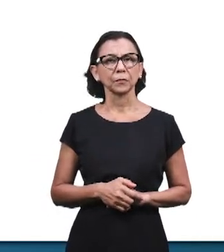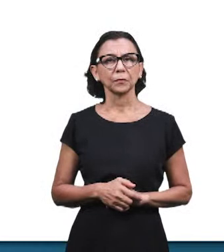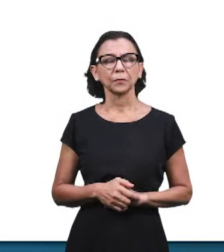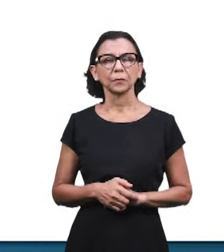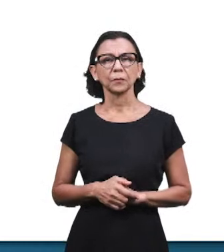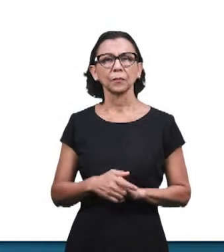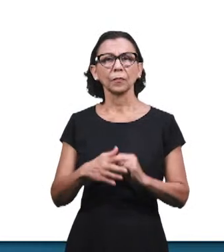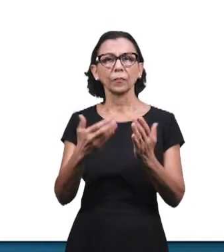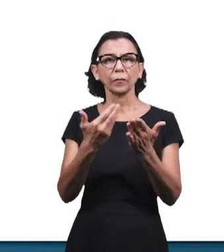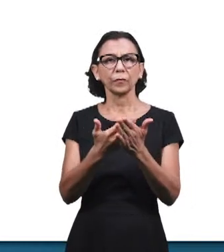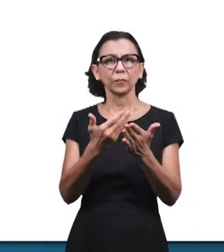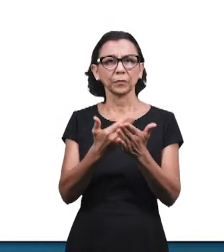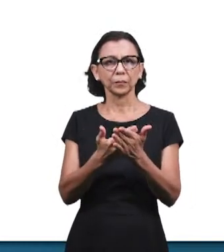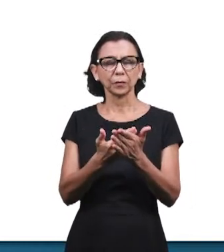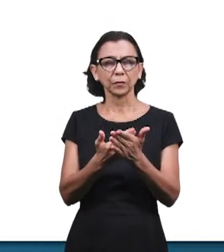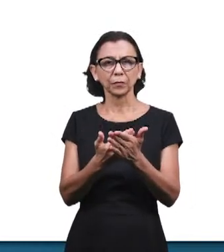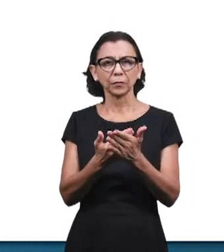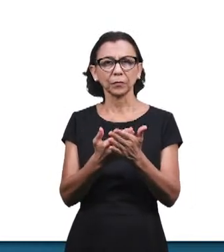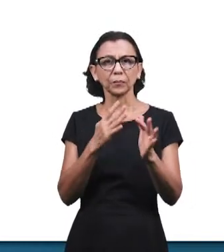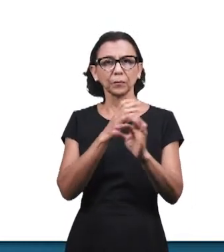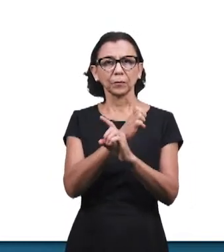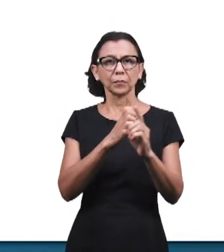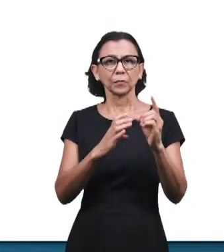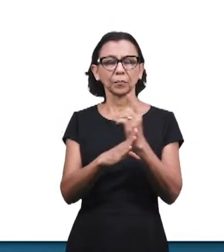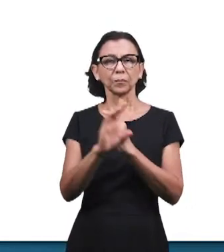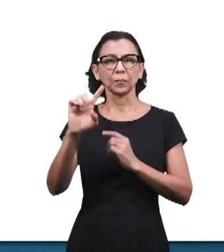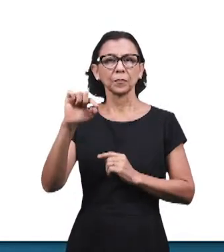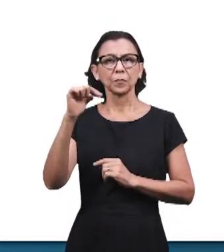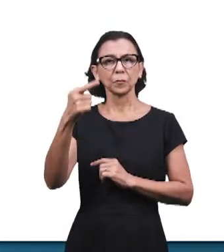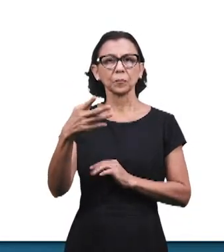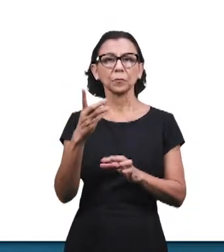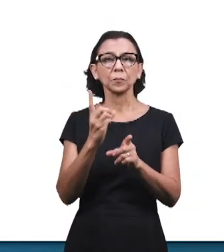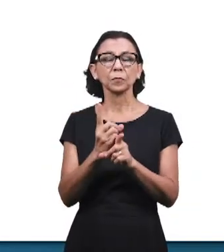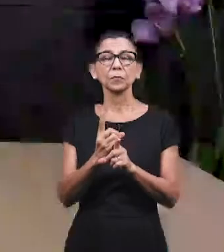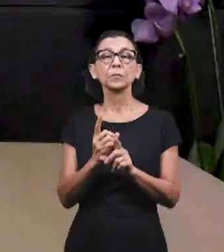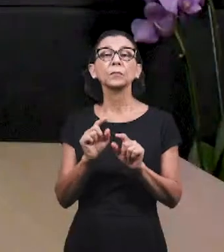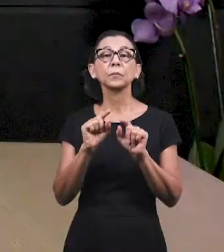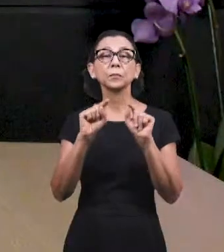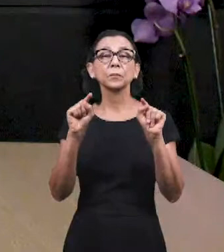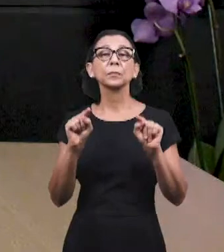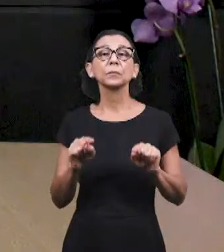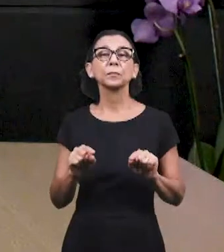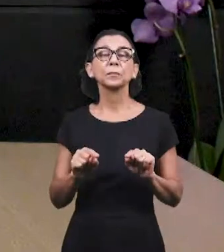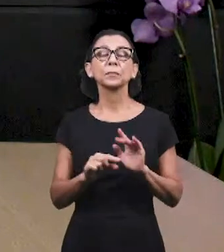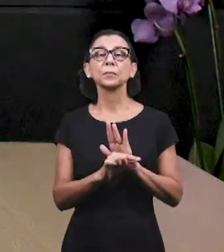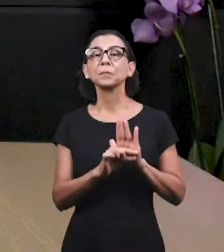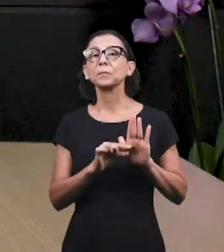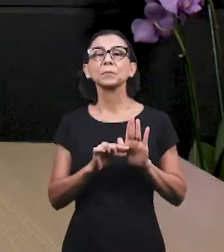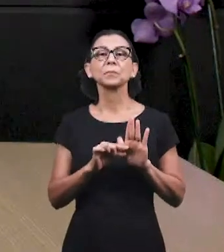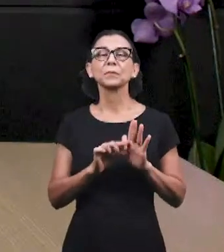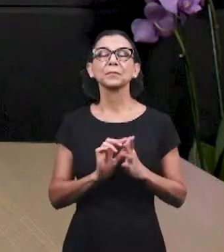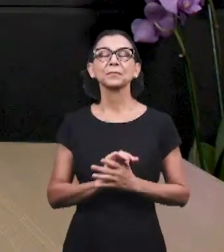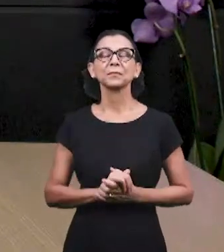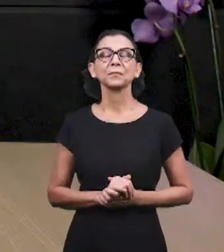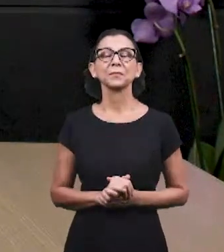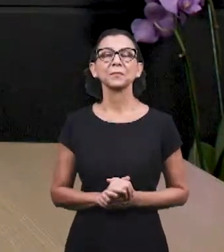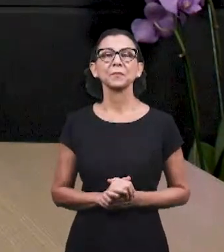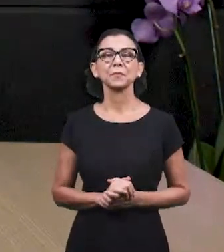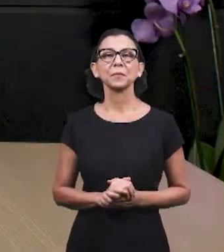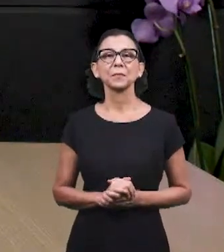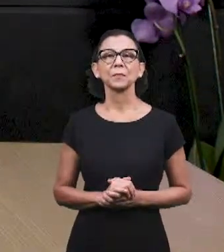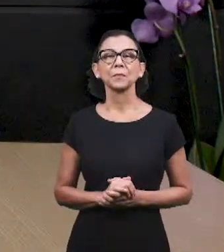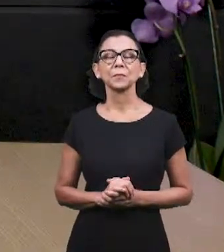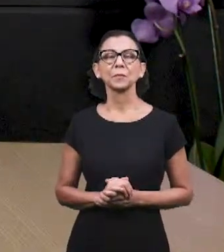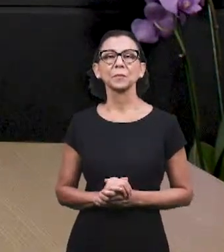próximas escolas bíblicas dominicais? Cite o versículo. Muito bem, quem vai nos mostrar onde